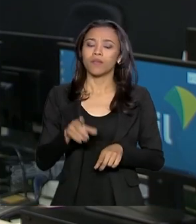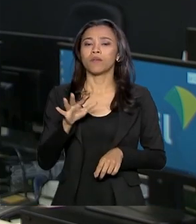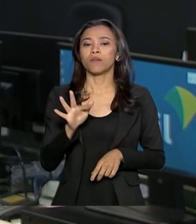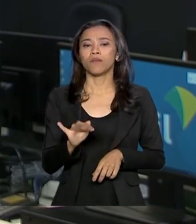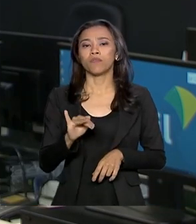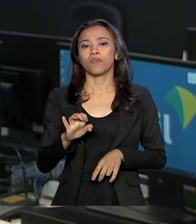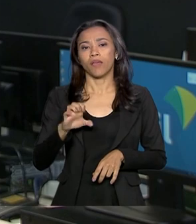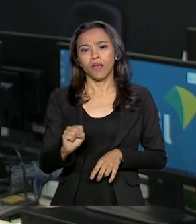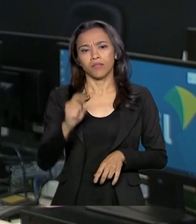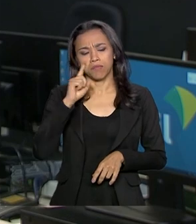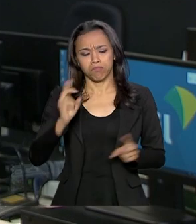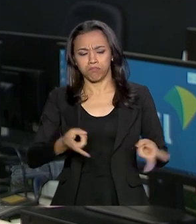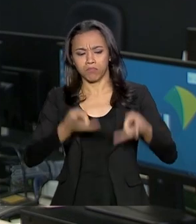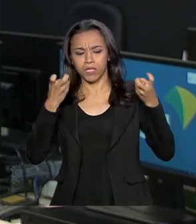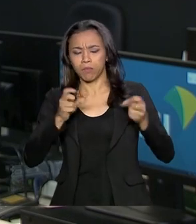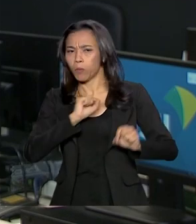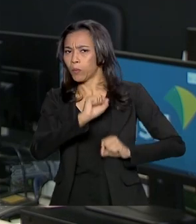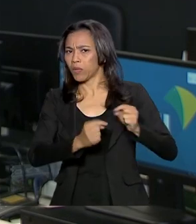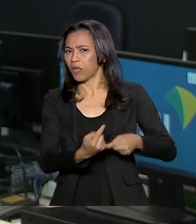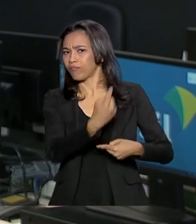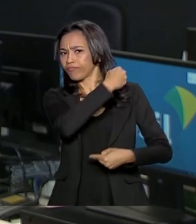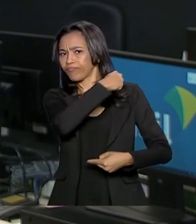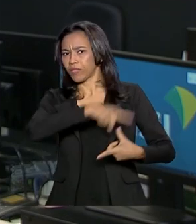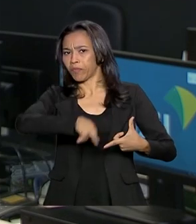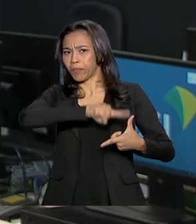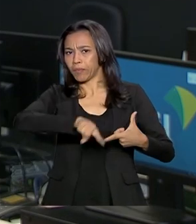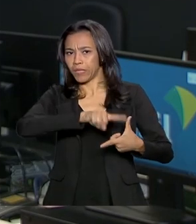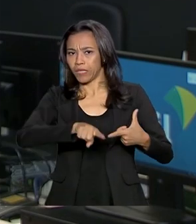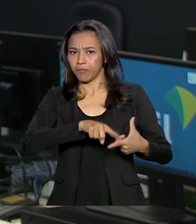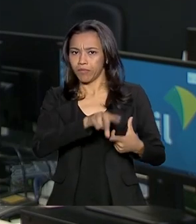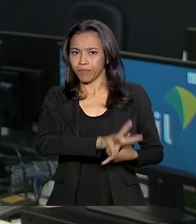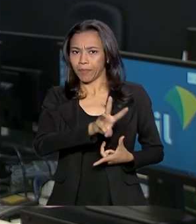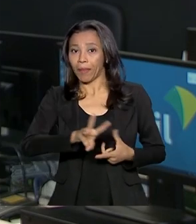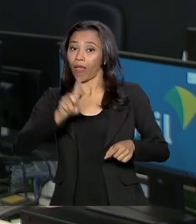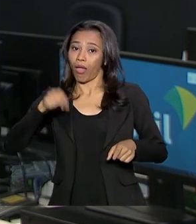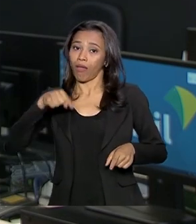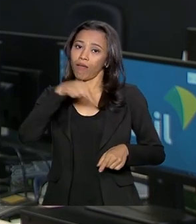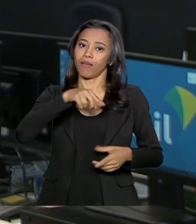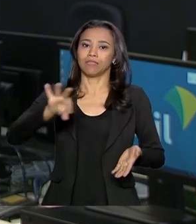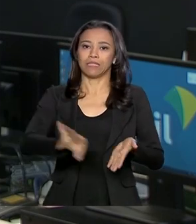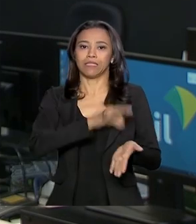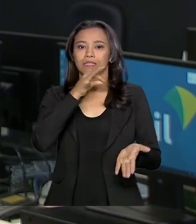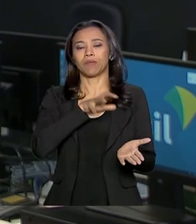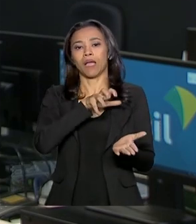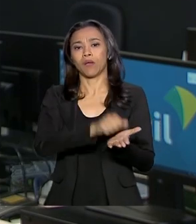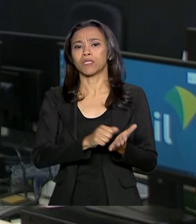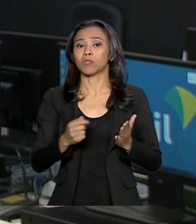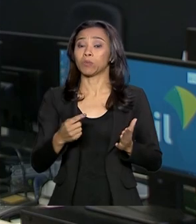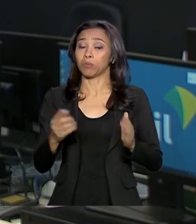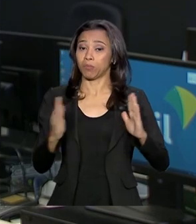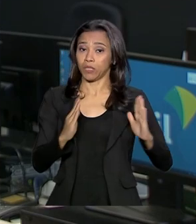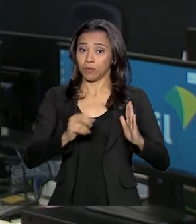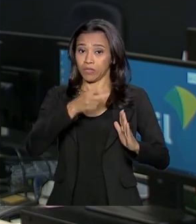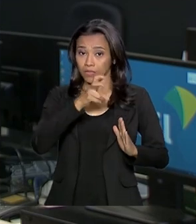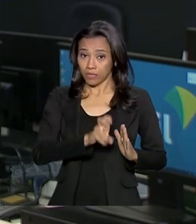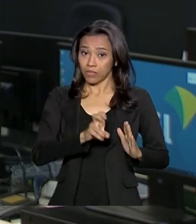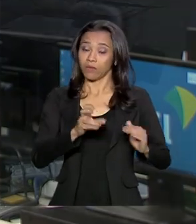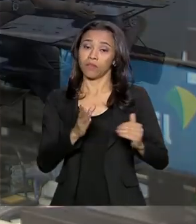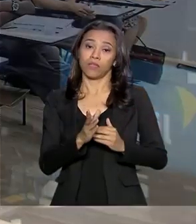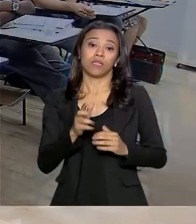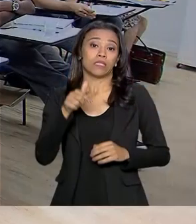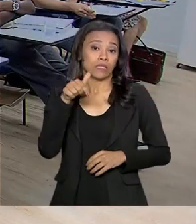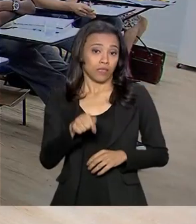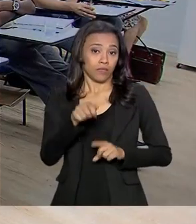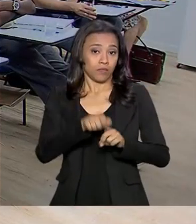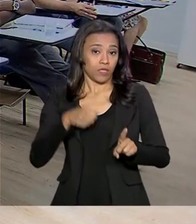depois de identificar uma instabilidade nos portais, por onde as inscrições são realizadas, ocorrida entre os dias 5 e 7 de agosto.